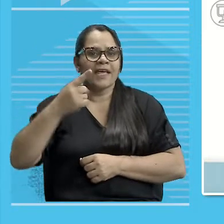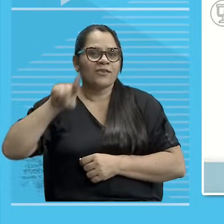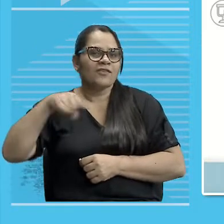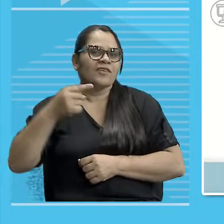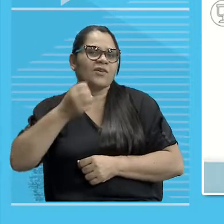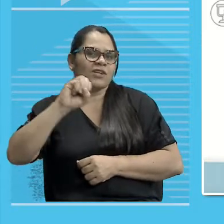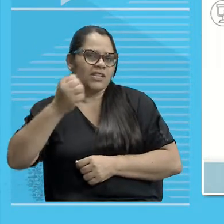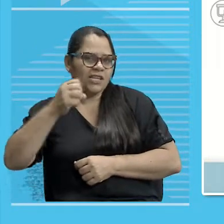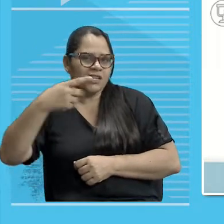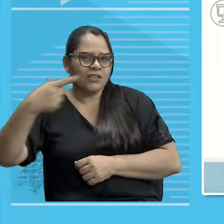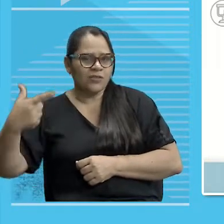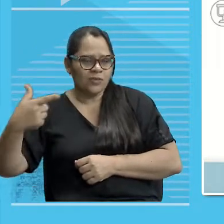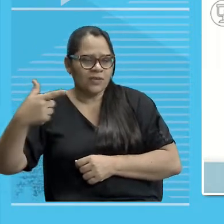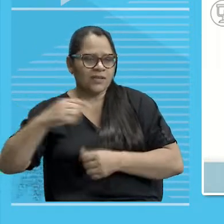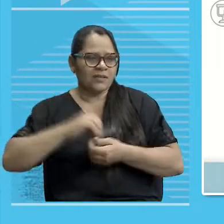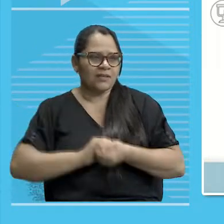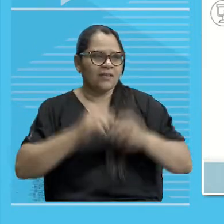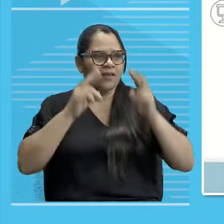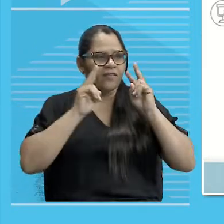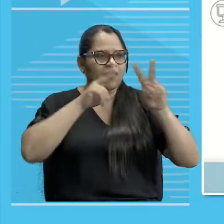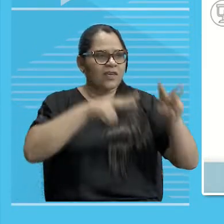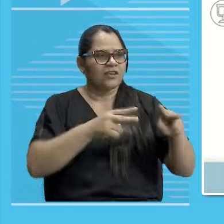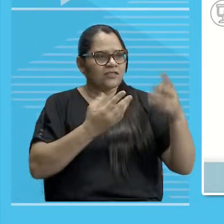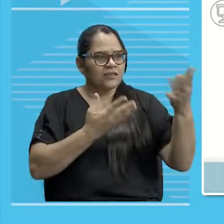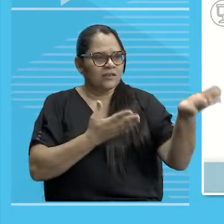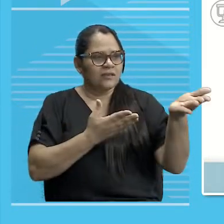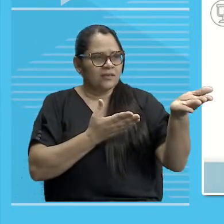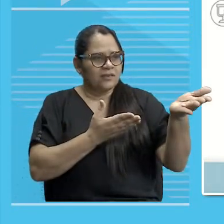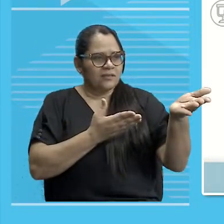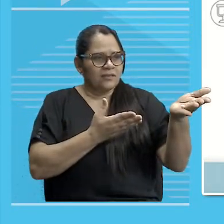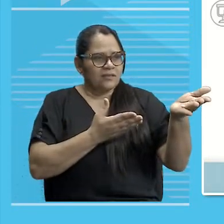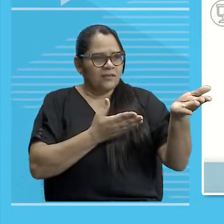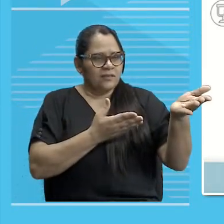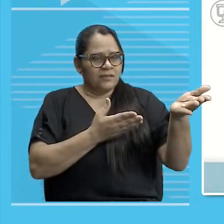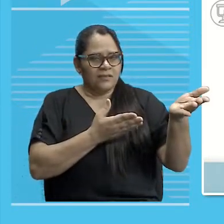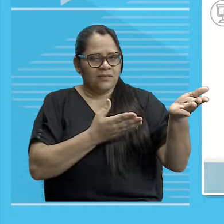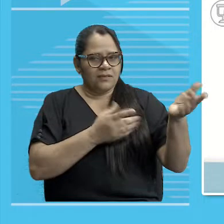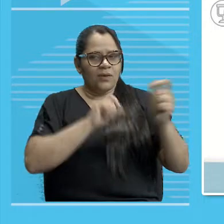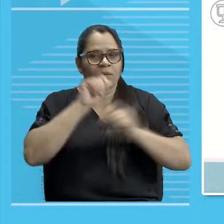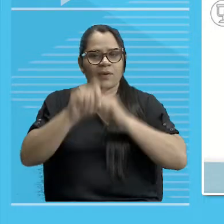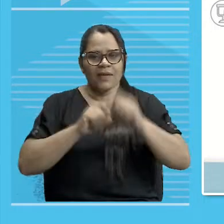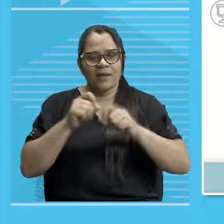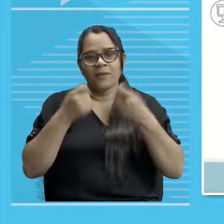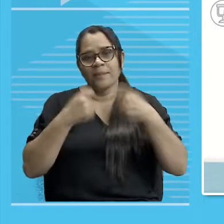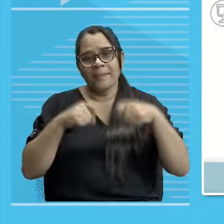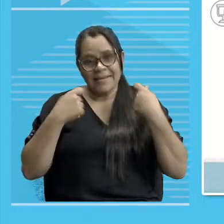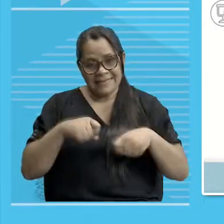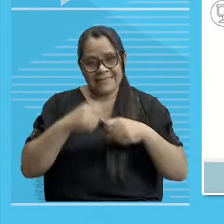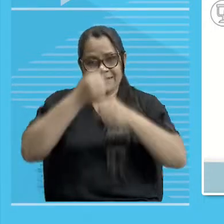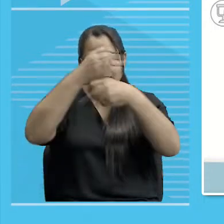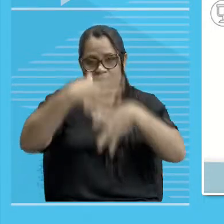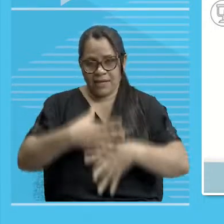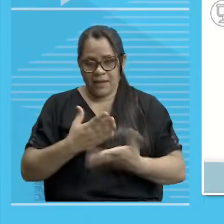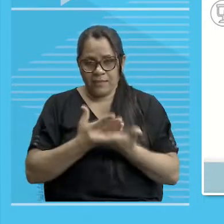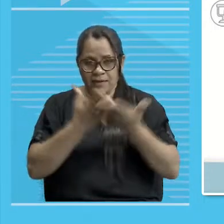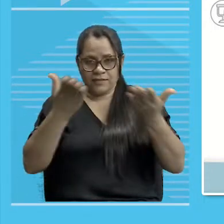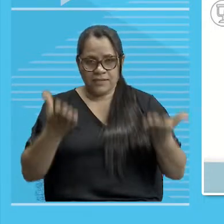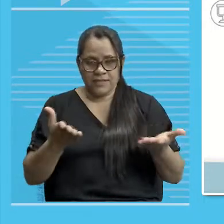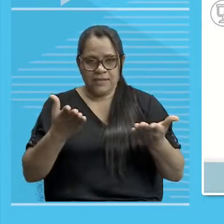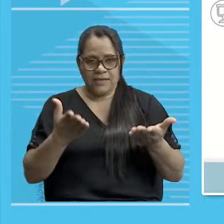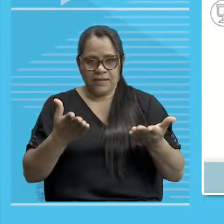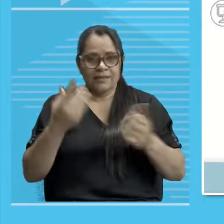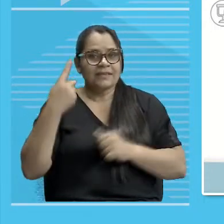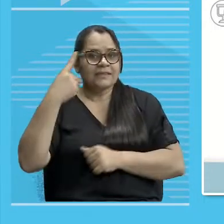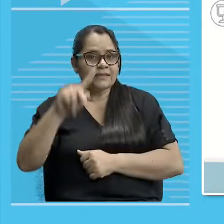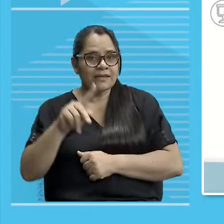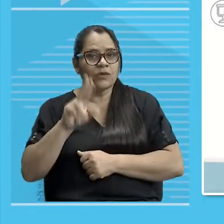eis aqui o grande detalhe, eis aqui o que eu preciso realmente conversar com você. São